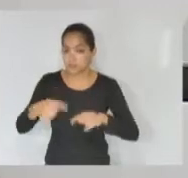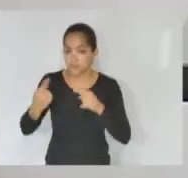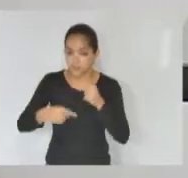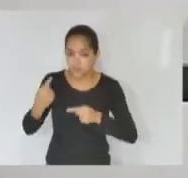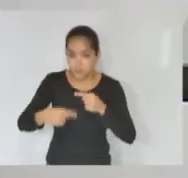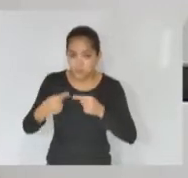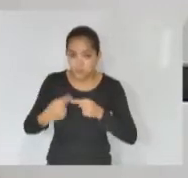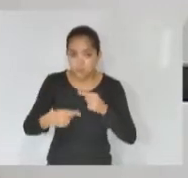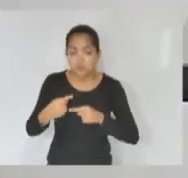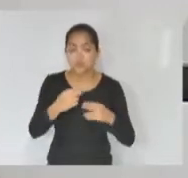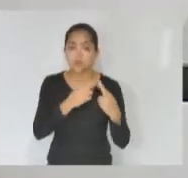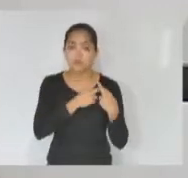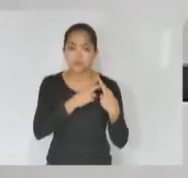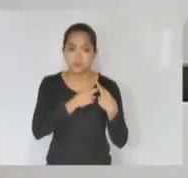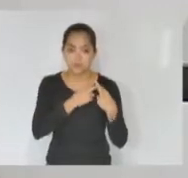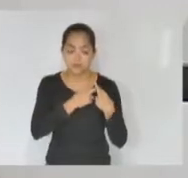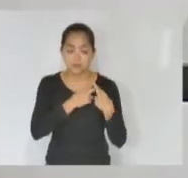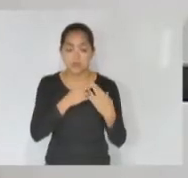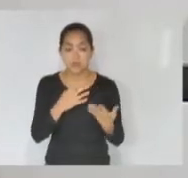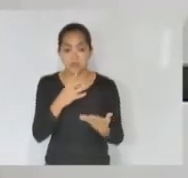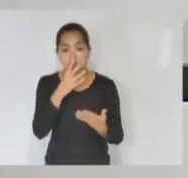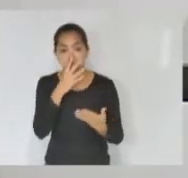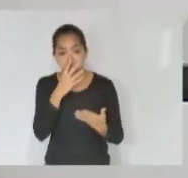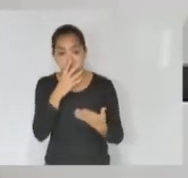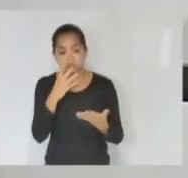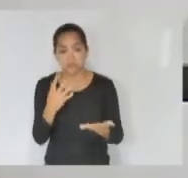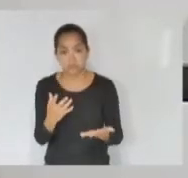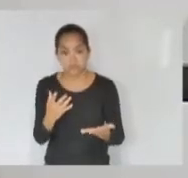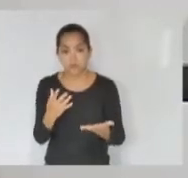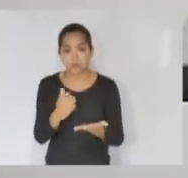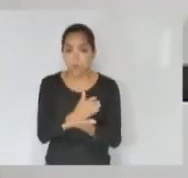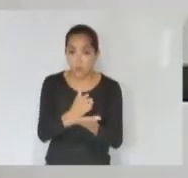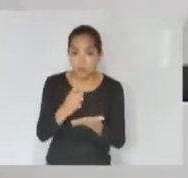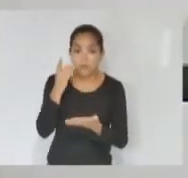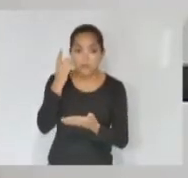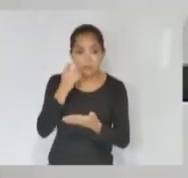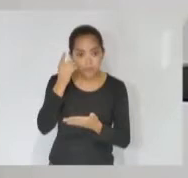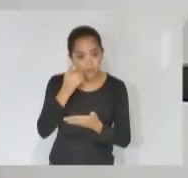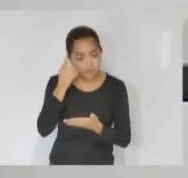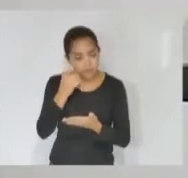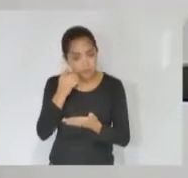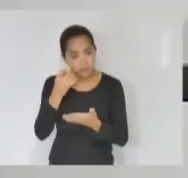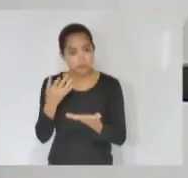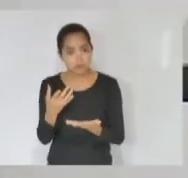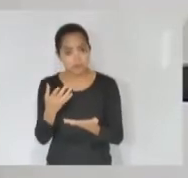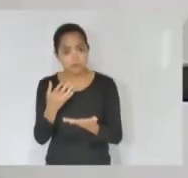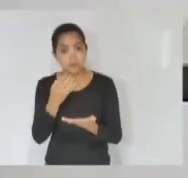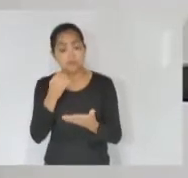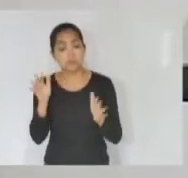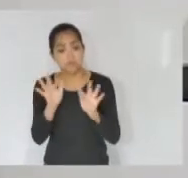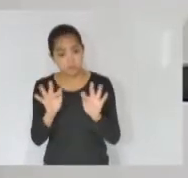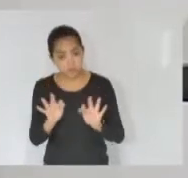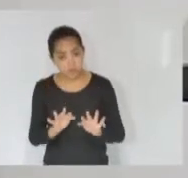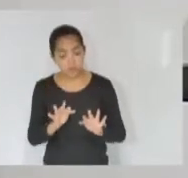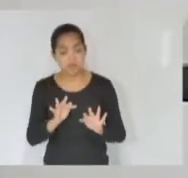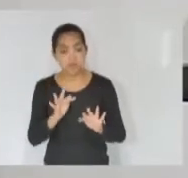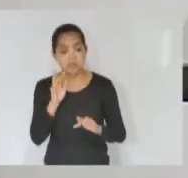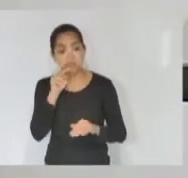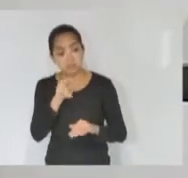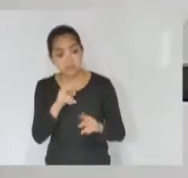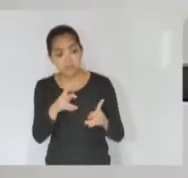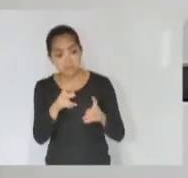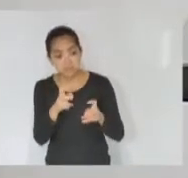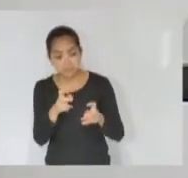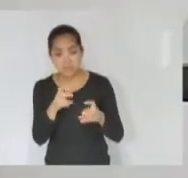responsabilidade, e eu tenho me surpreendido com o posicionamento dos deputados aqui, positivamente, tenho ficado muito feliz com isso, demonstrando e